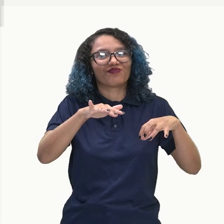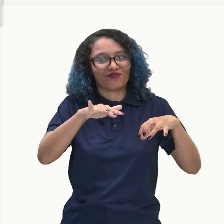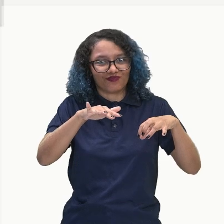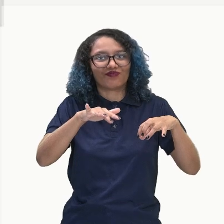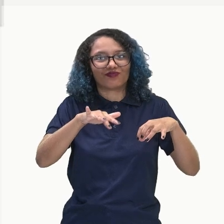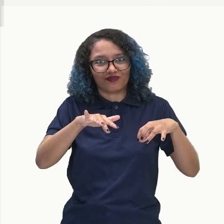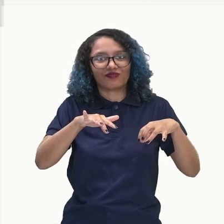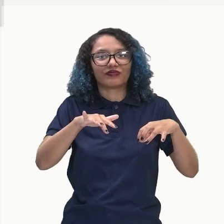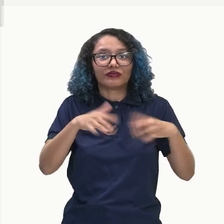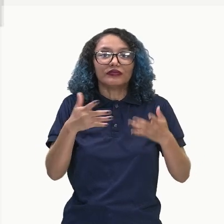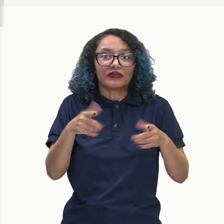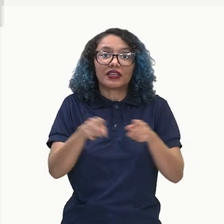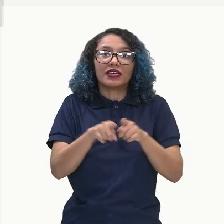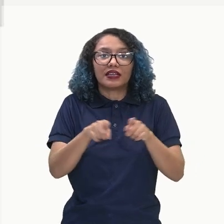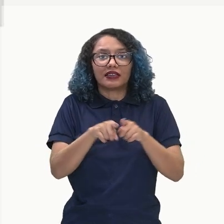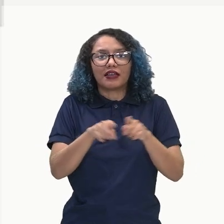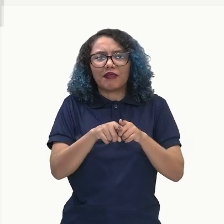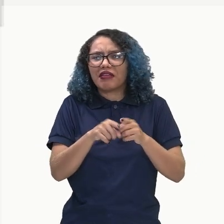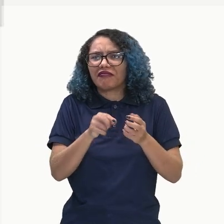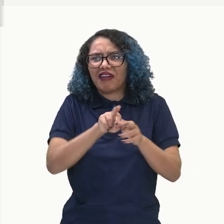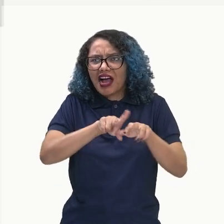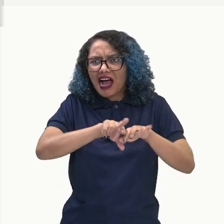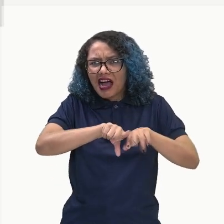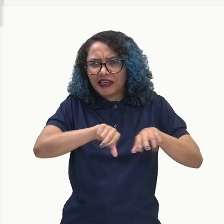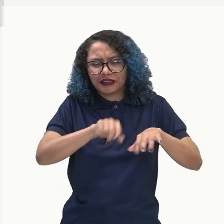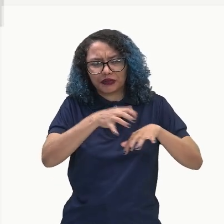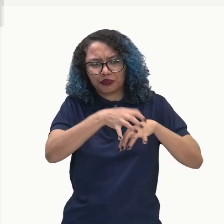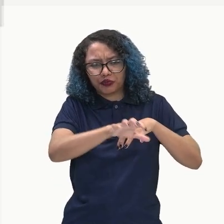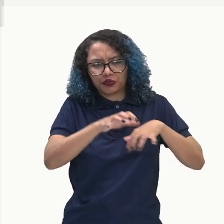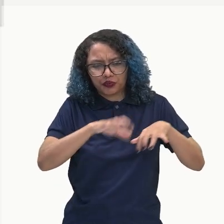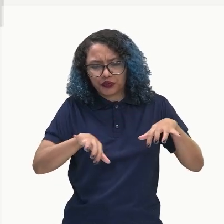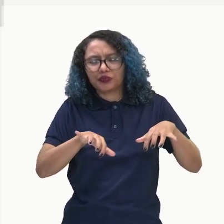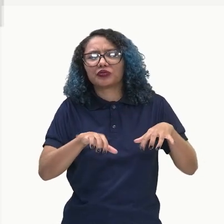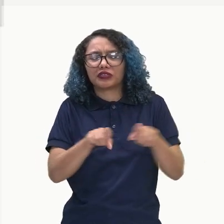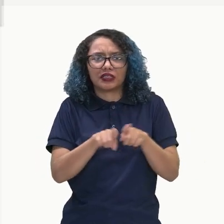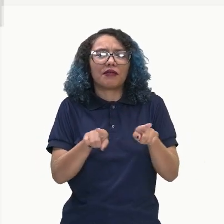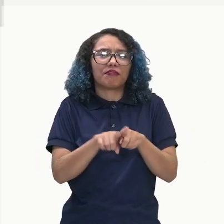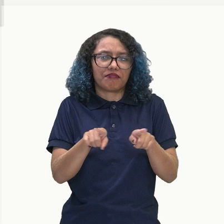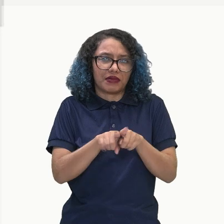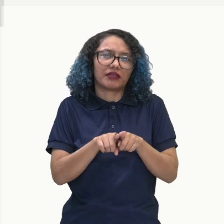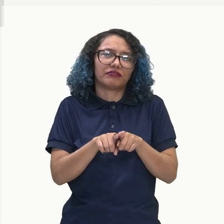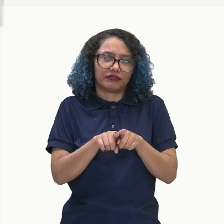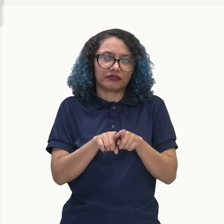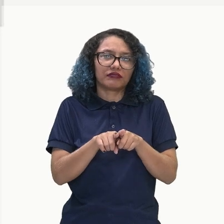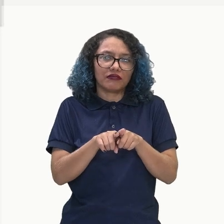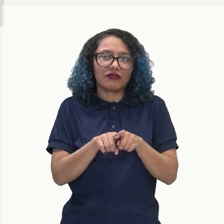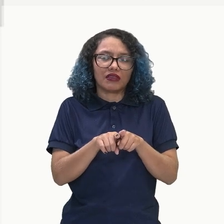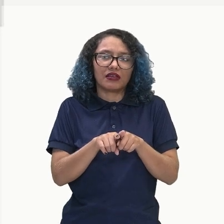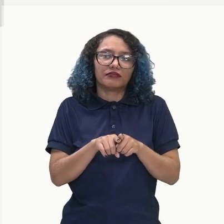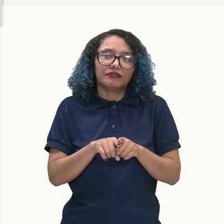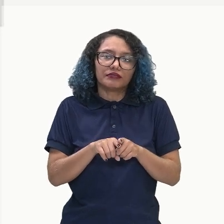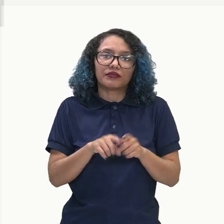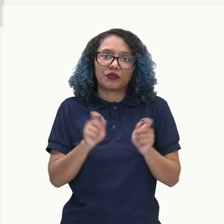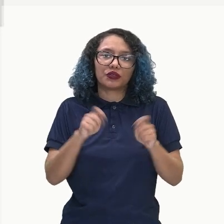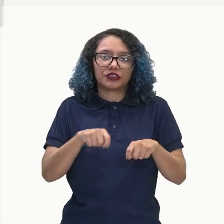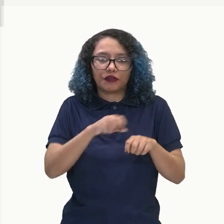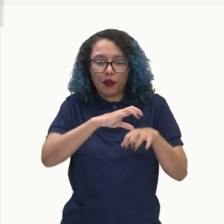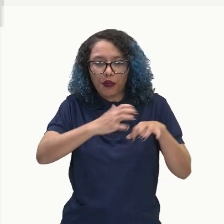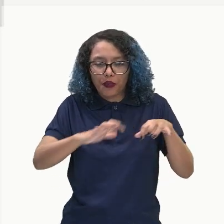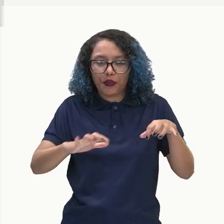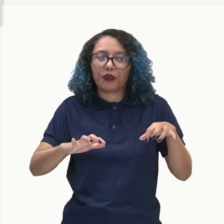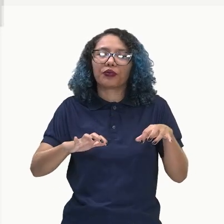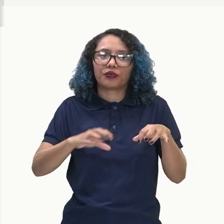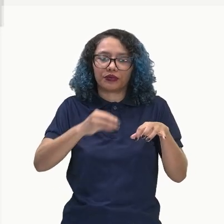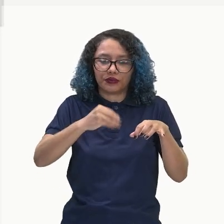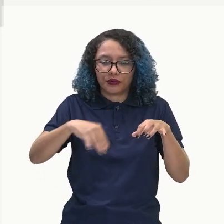também a desmoronar barreiras. Então, algumas barreiras que são criadas, né, podem também desmoronar e acarretar